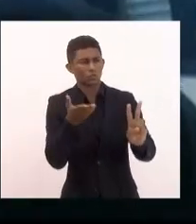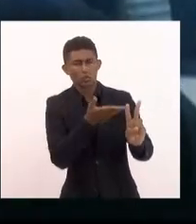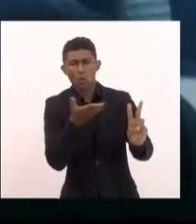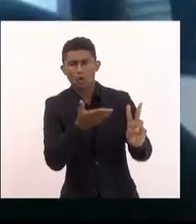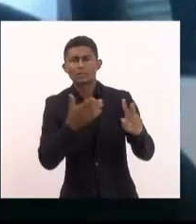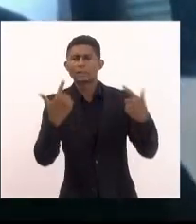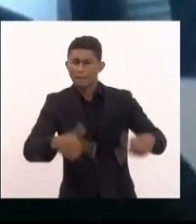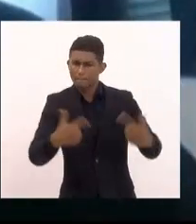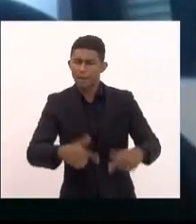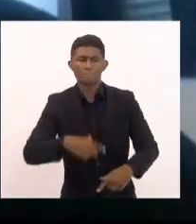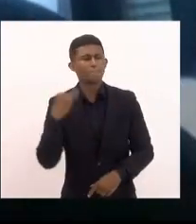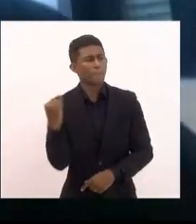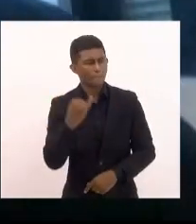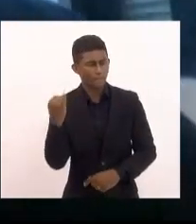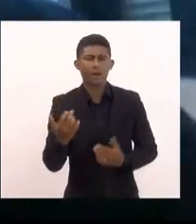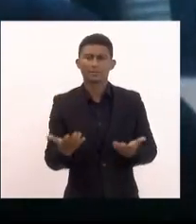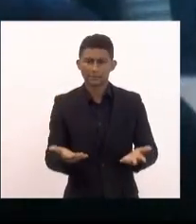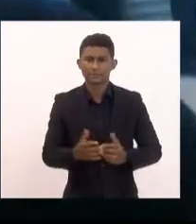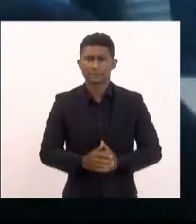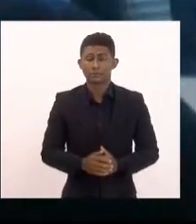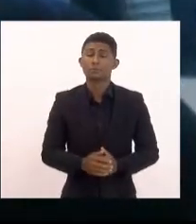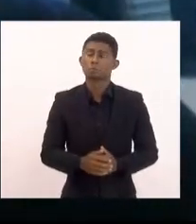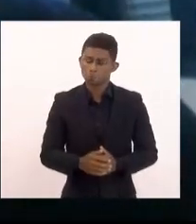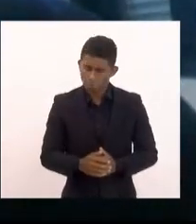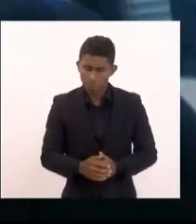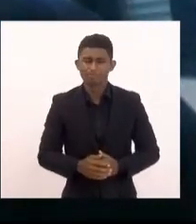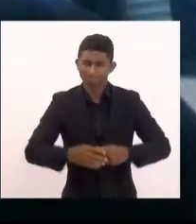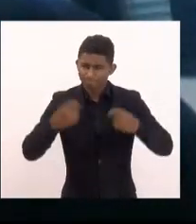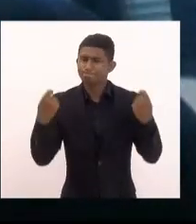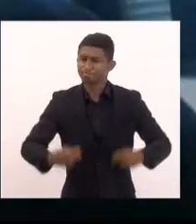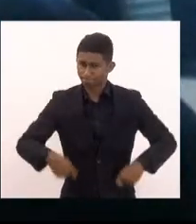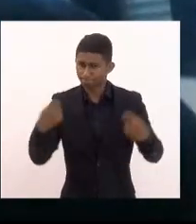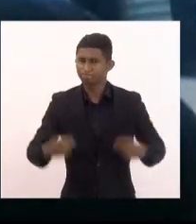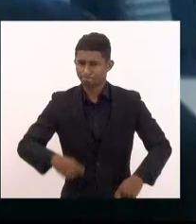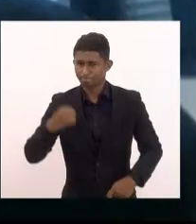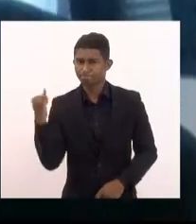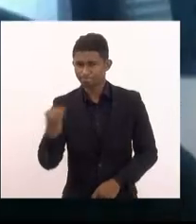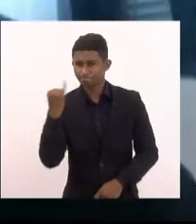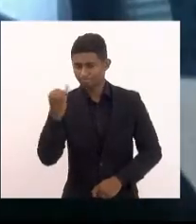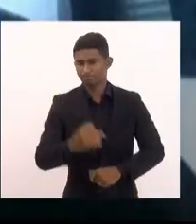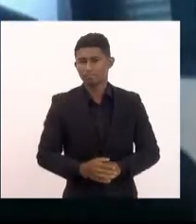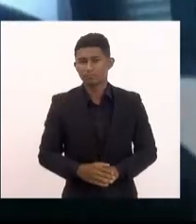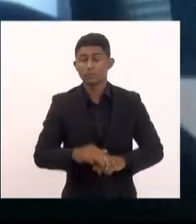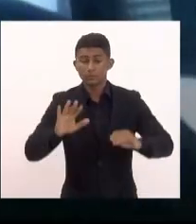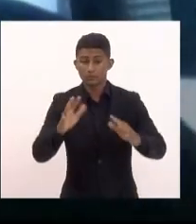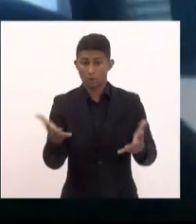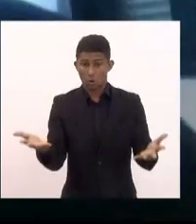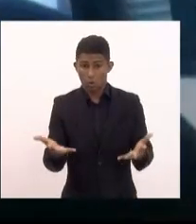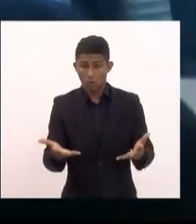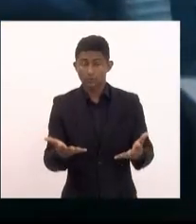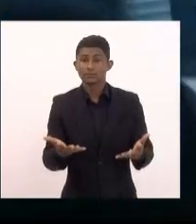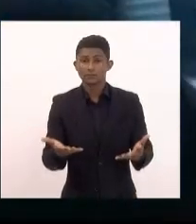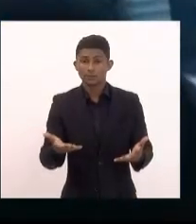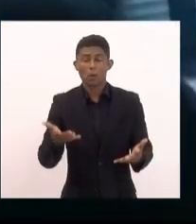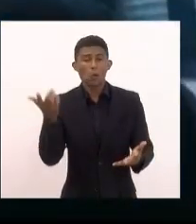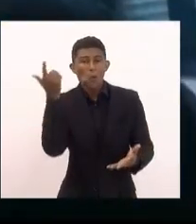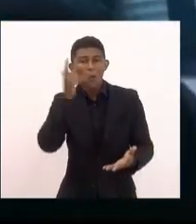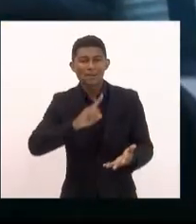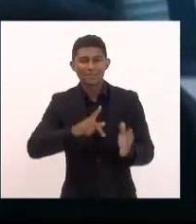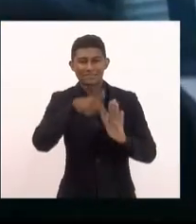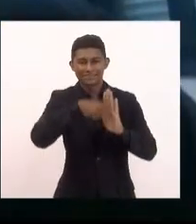Felipe. Então, é importante. Hoje, nós aprovamos isso. Eu queria